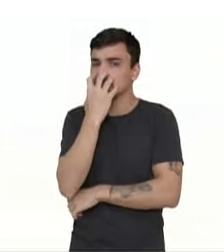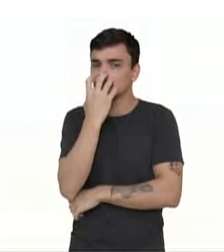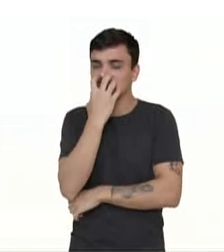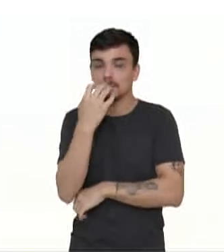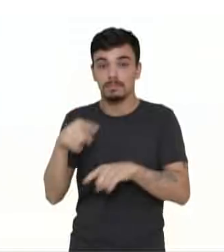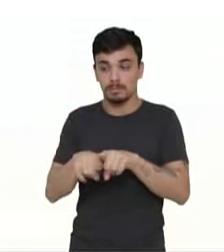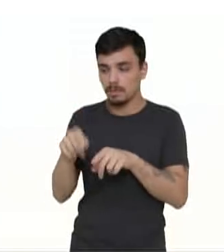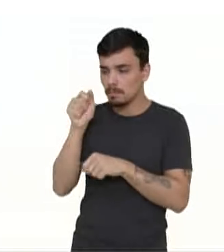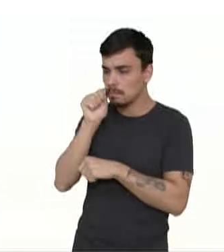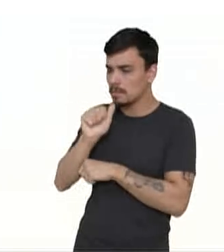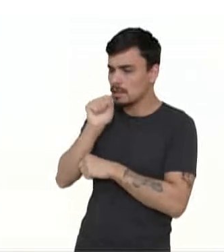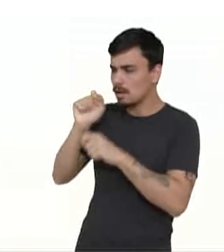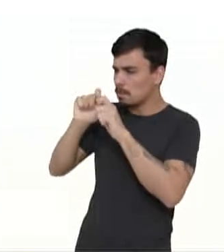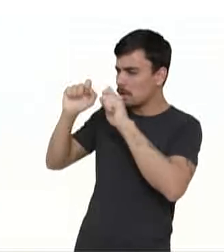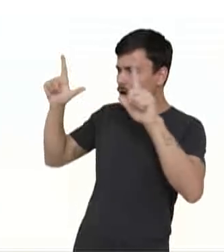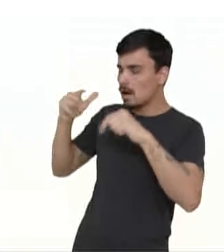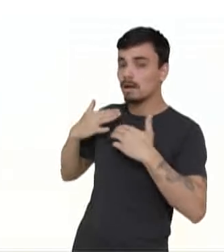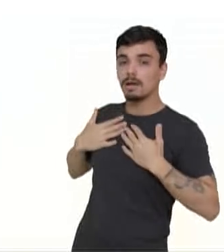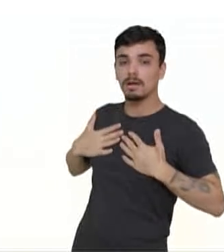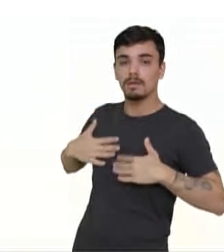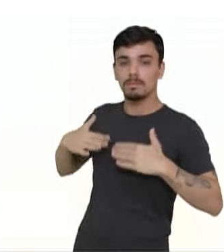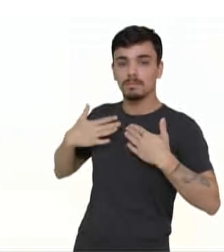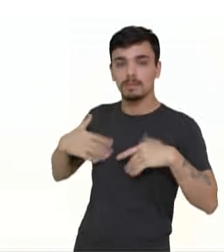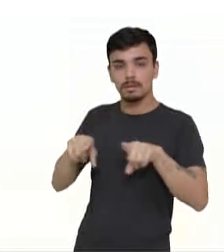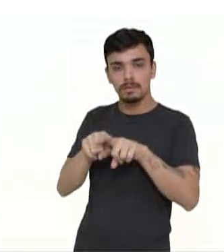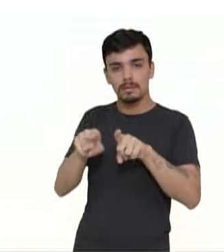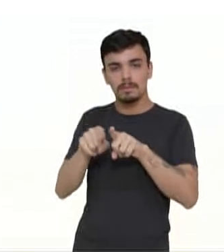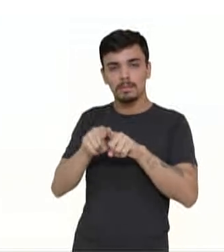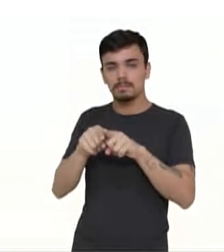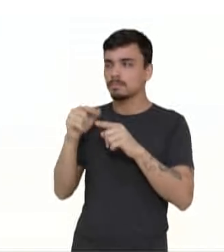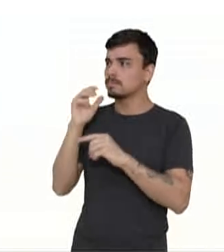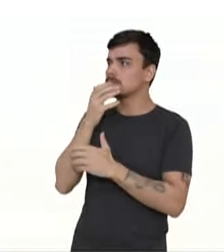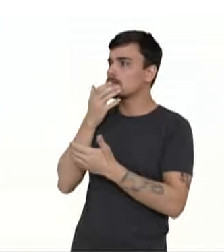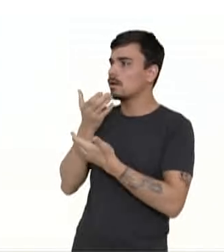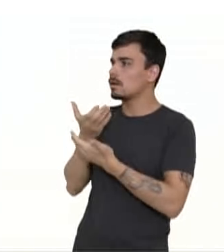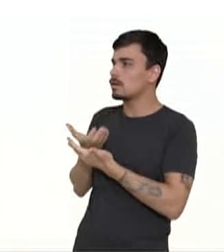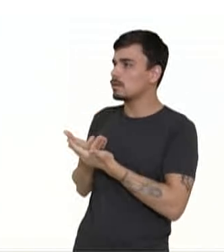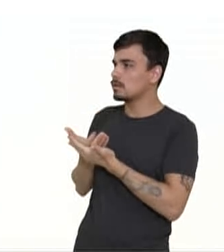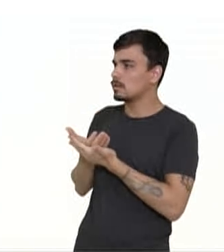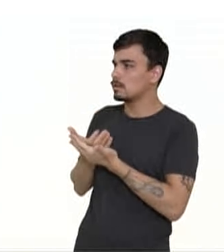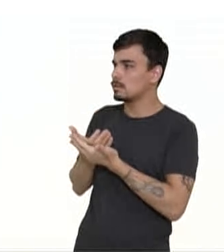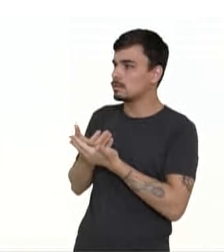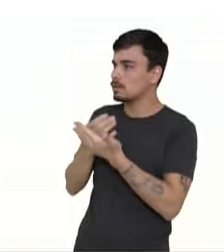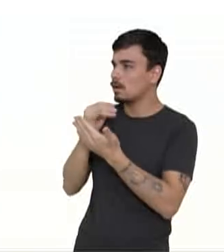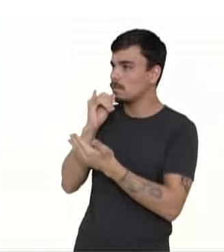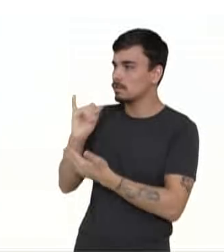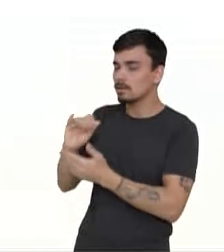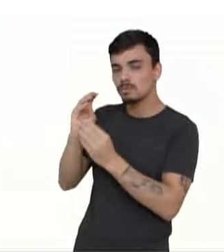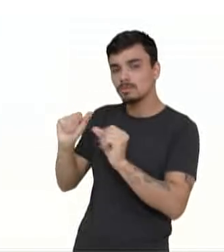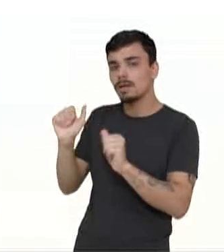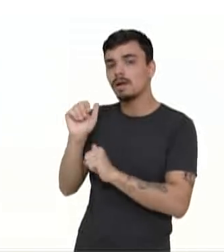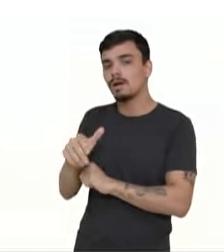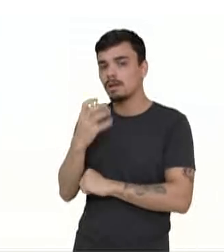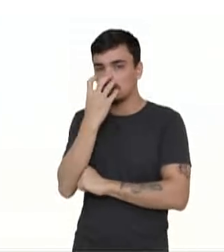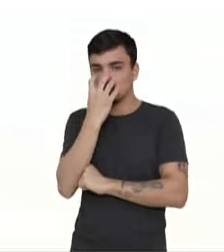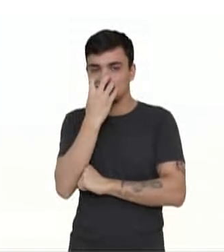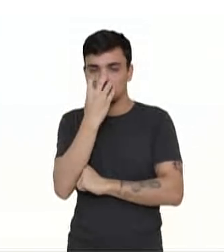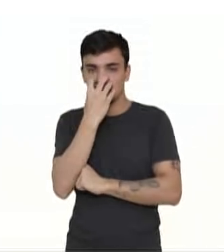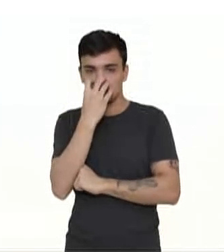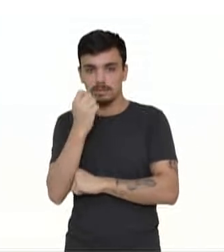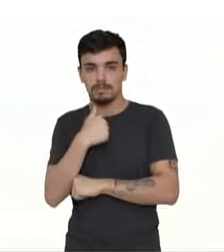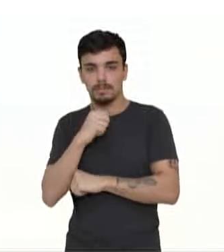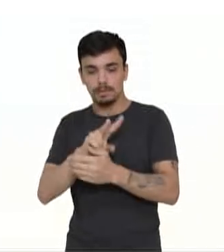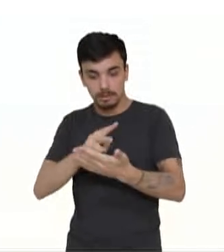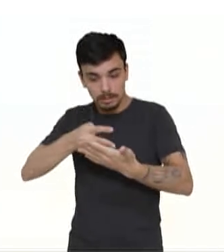A menina abriu os olhos calmamente, pasmada. Suavemente avisado, o cachorro estacou